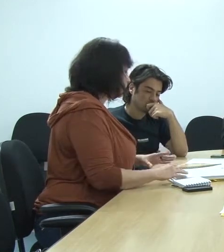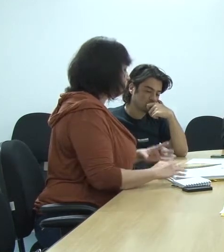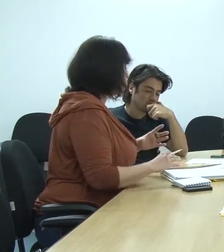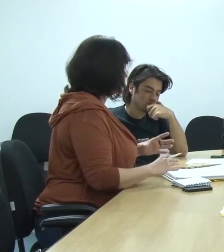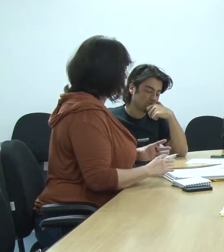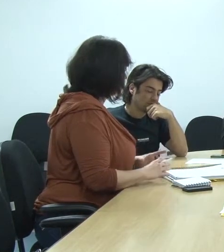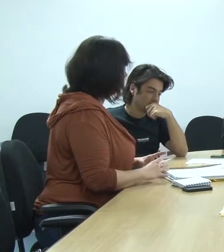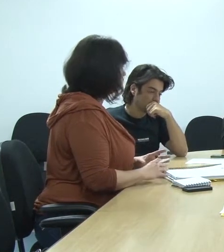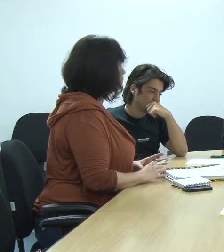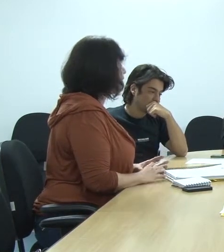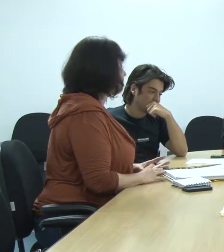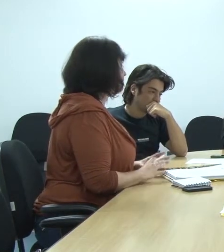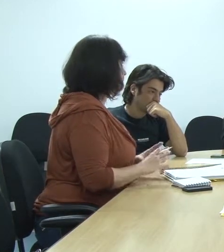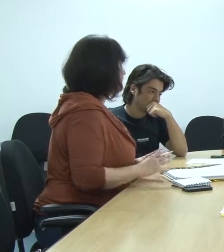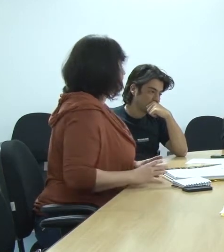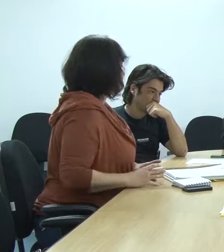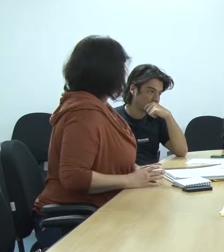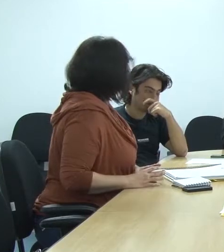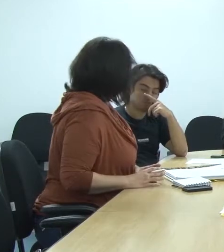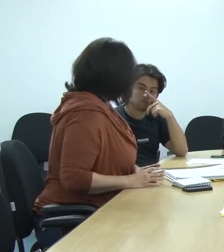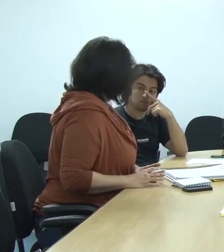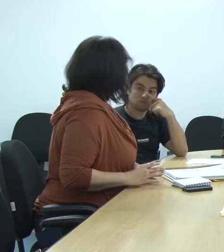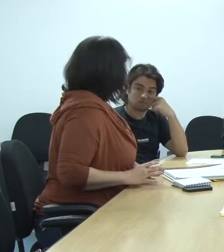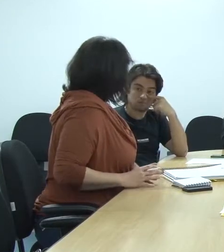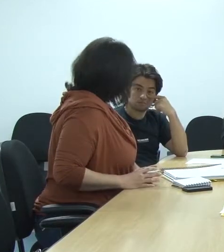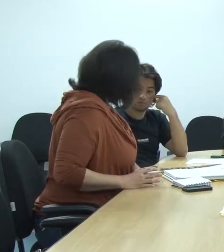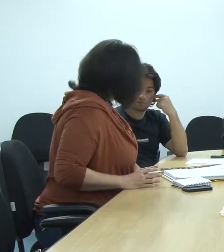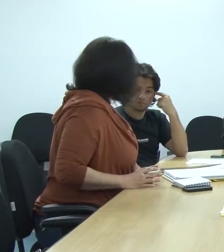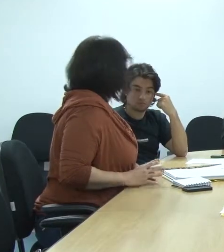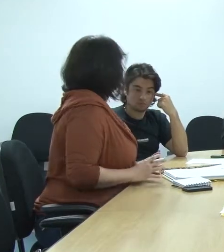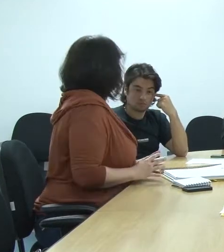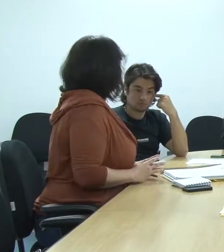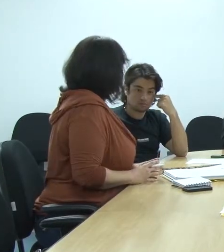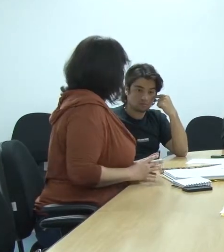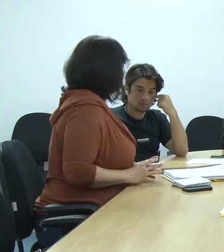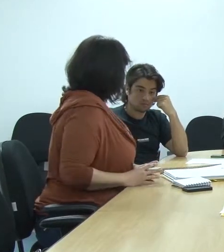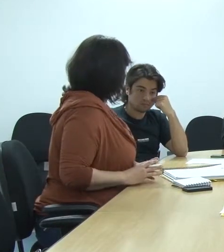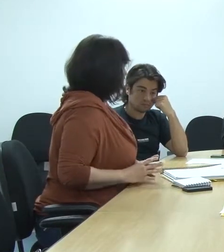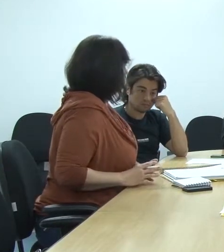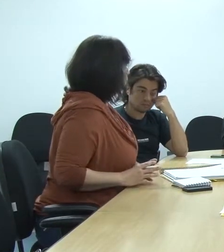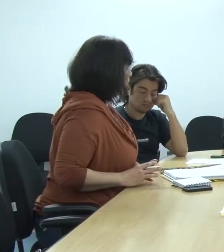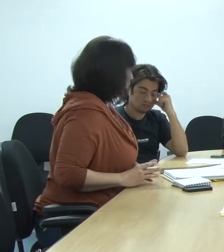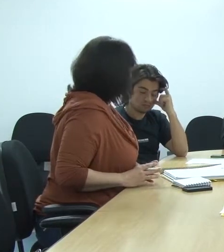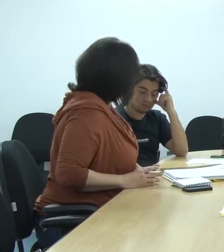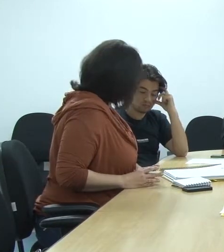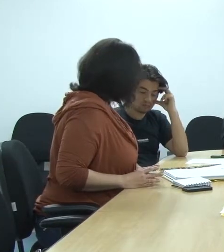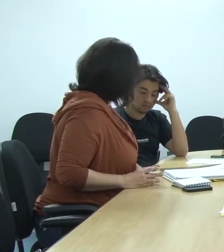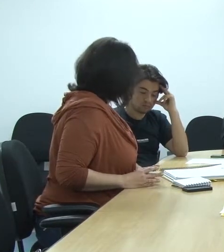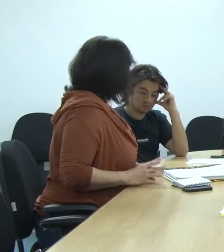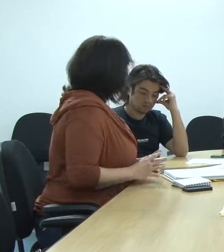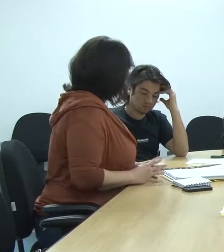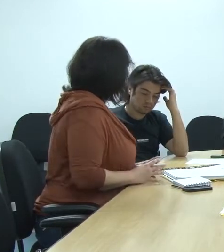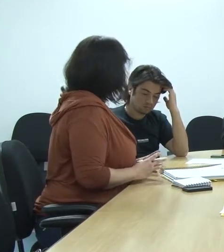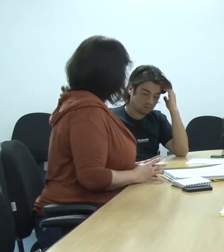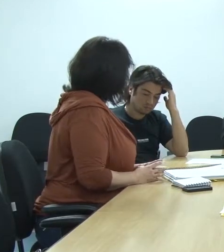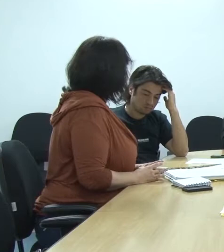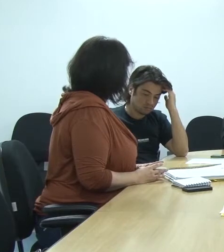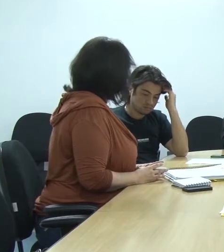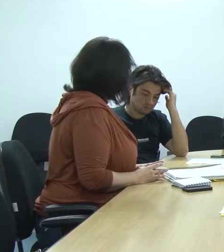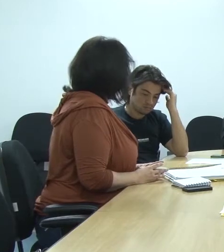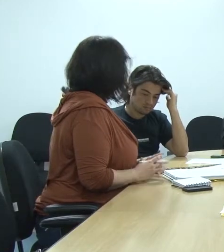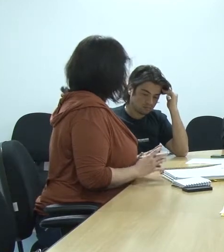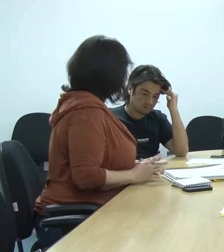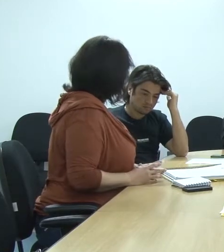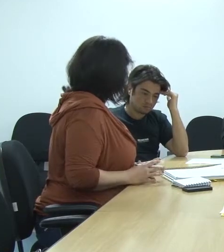define dentro das atividades e empreendimentos que causam impacto local quais